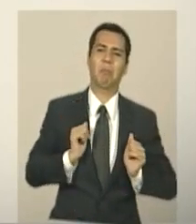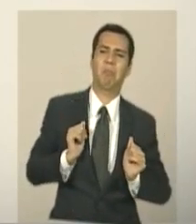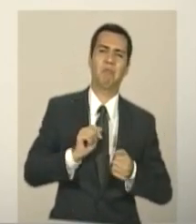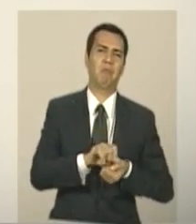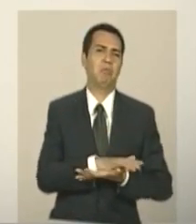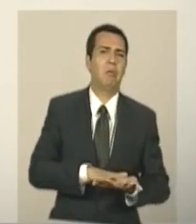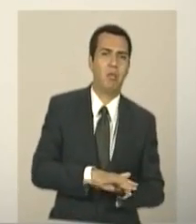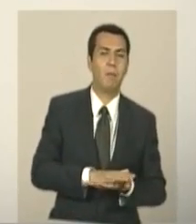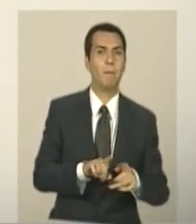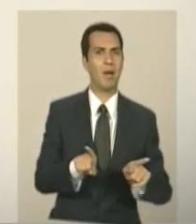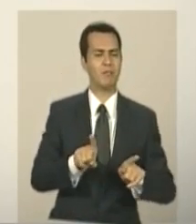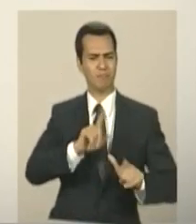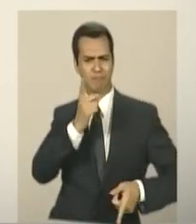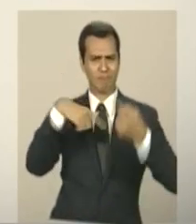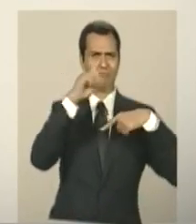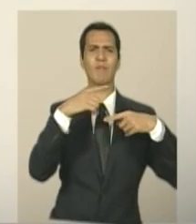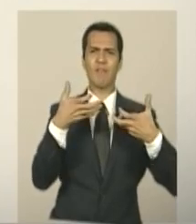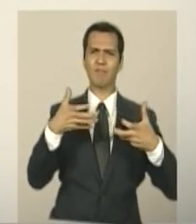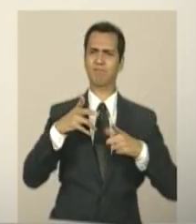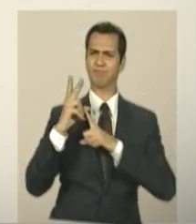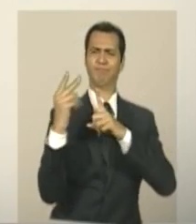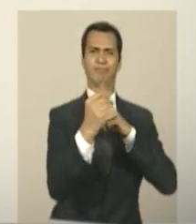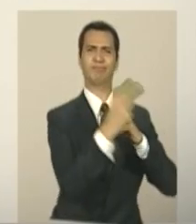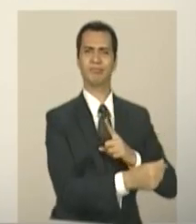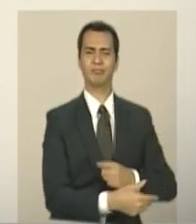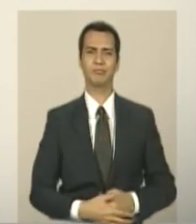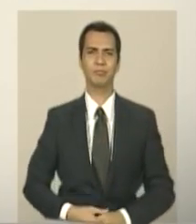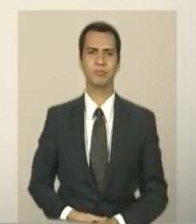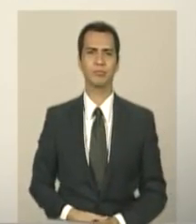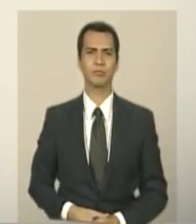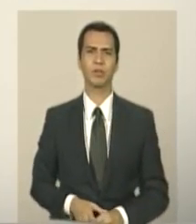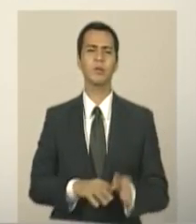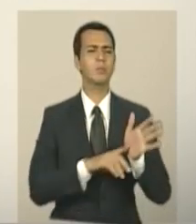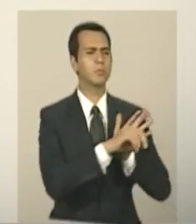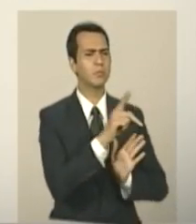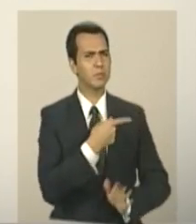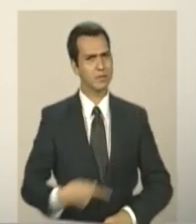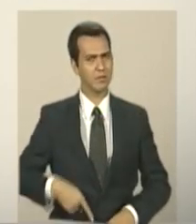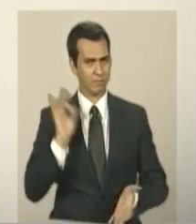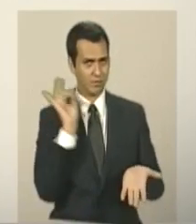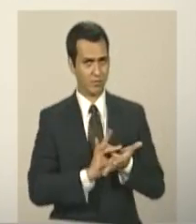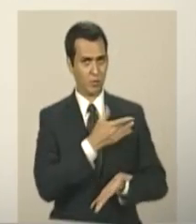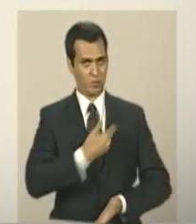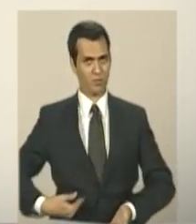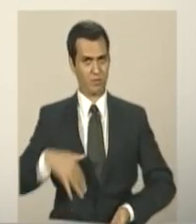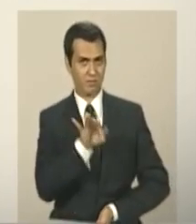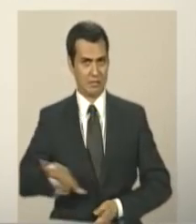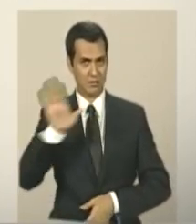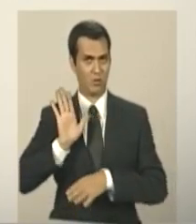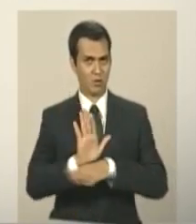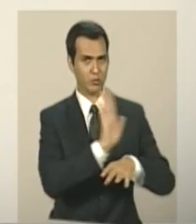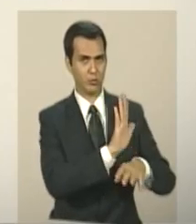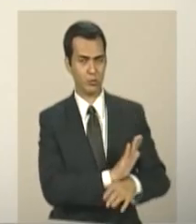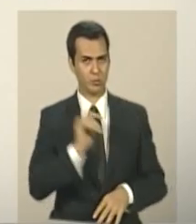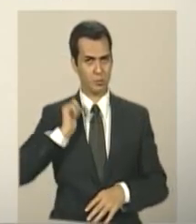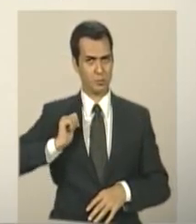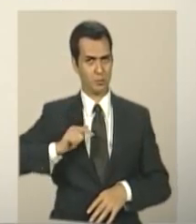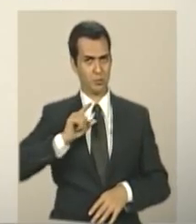ser vencedores É verdade que muitos desses atletas contam com o apoio do governo presidenta É verdade Luciano